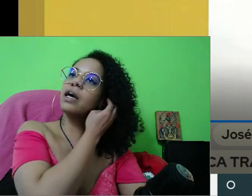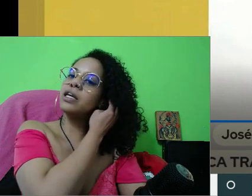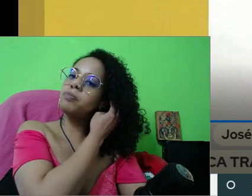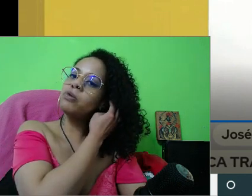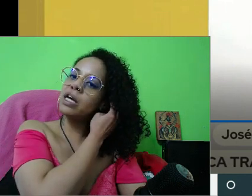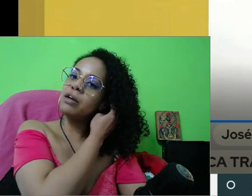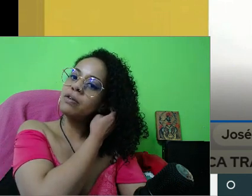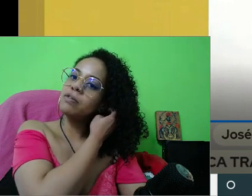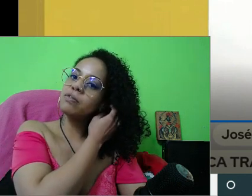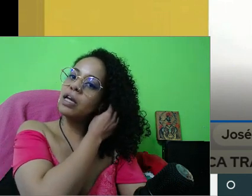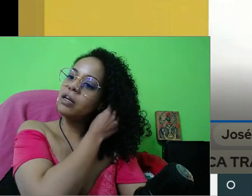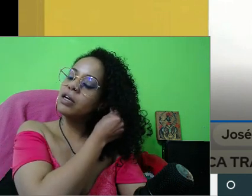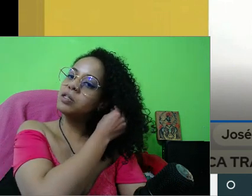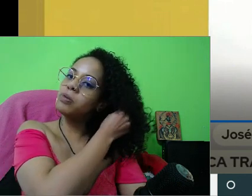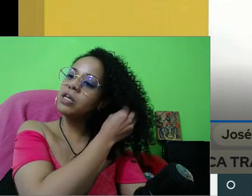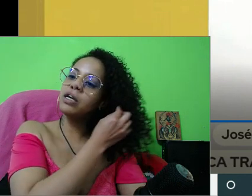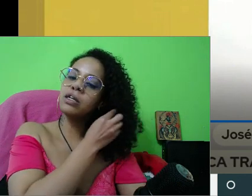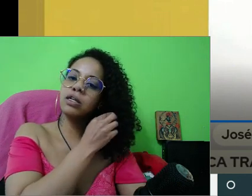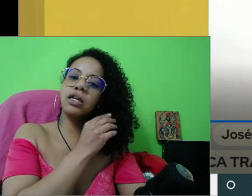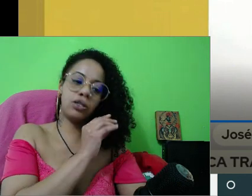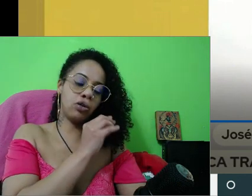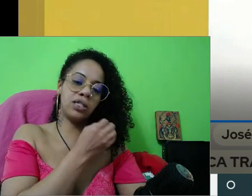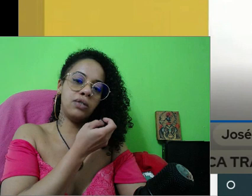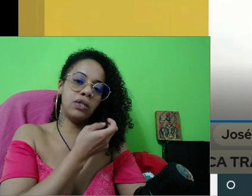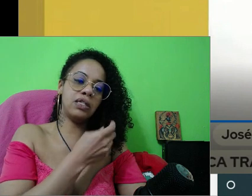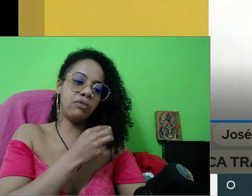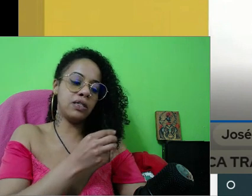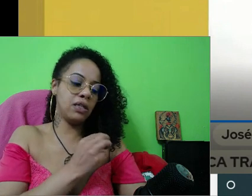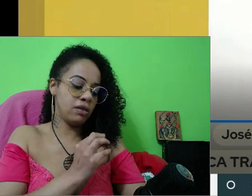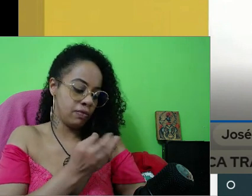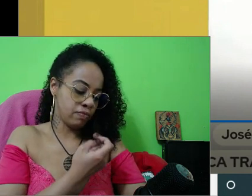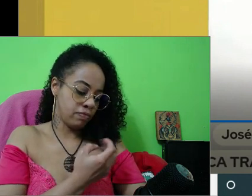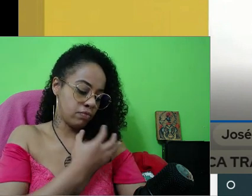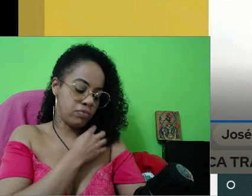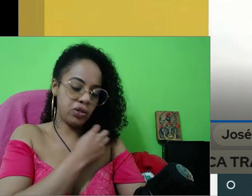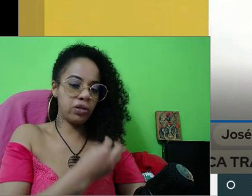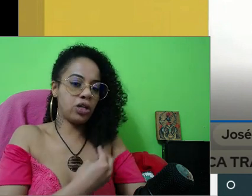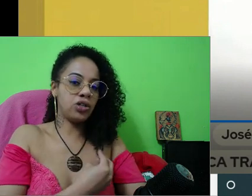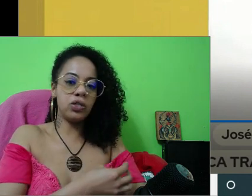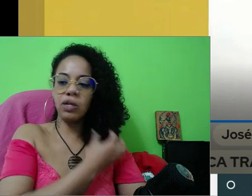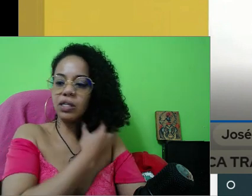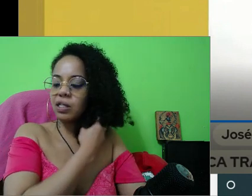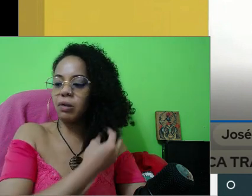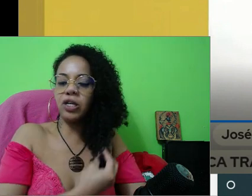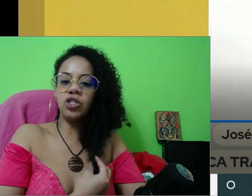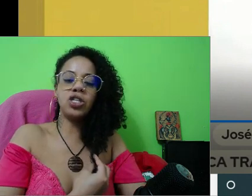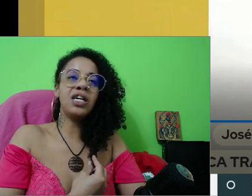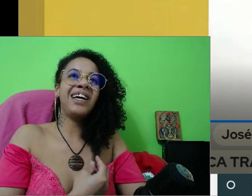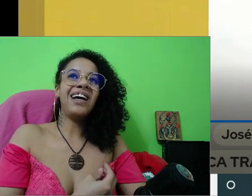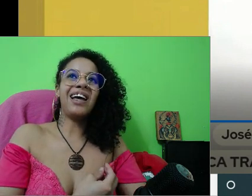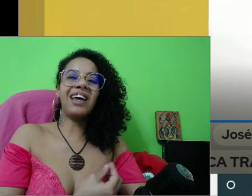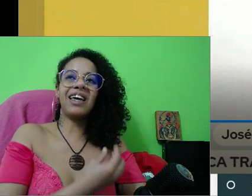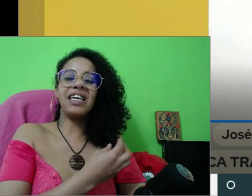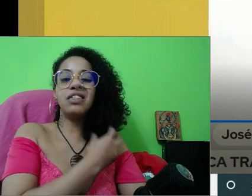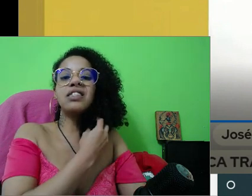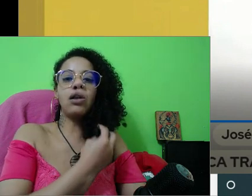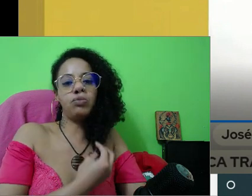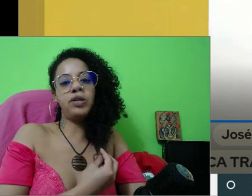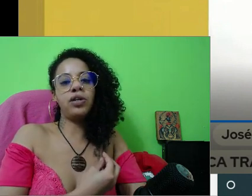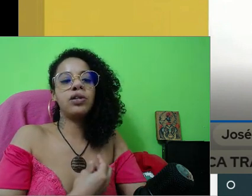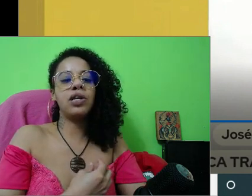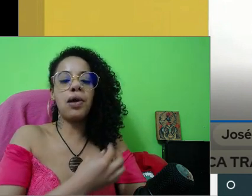é responder né responder e todas as vezes serão assim por isso que eu acho que isso é extremamente